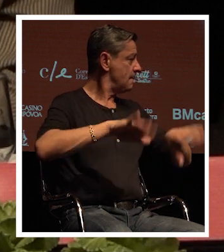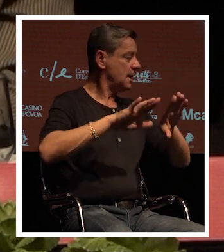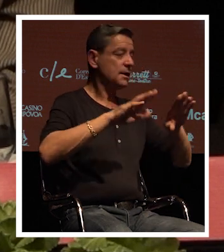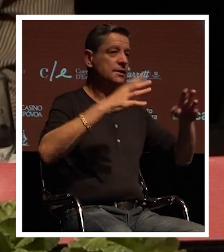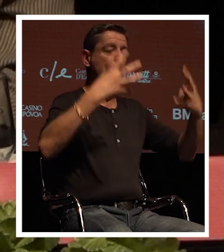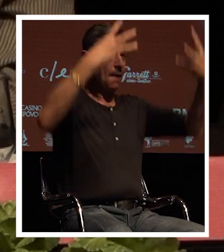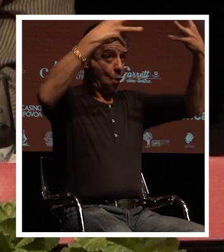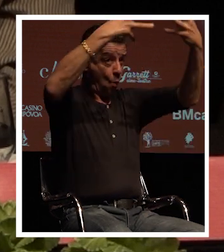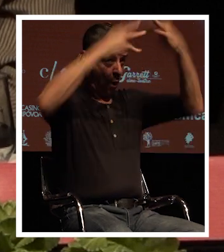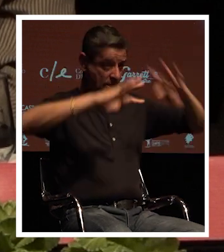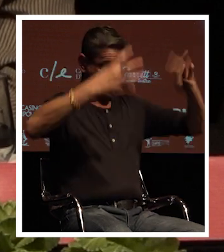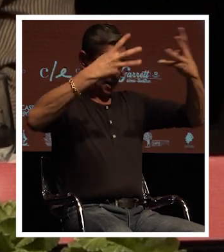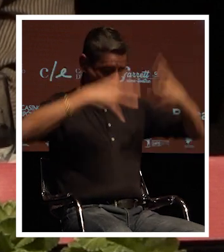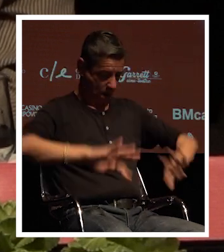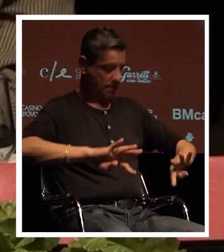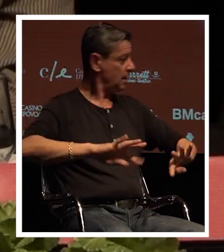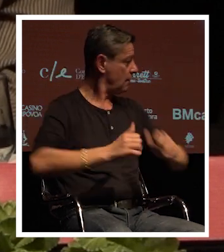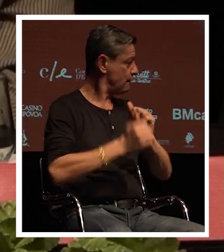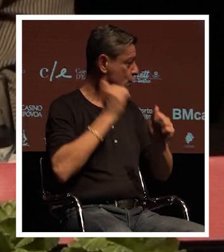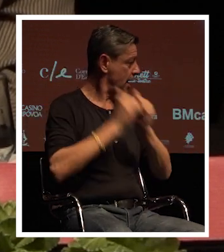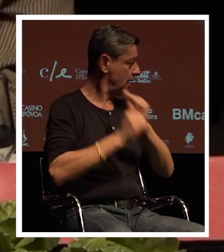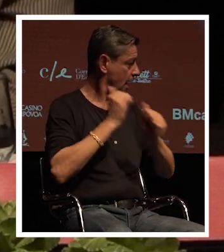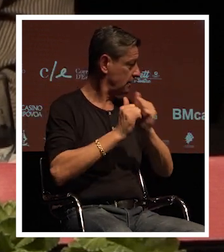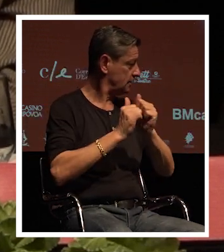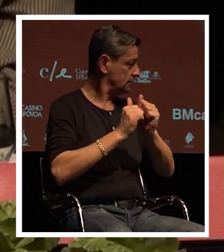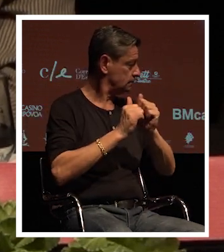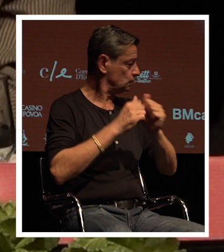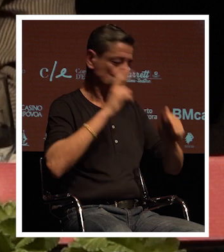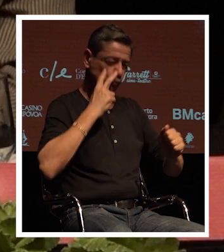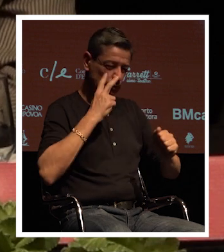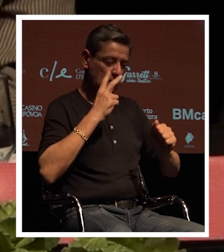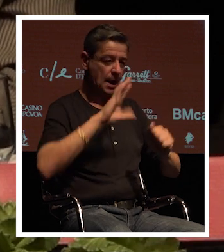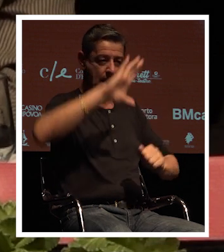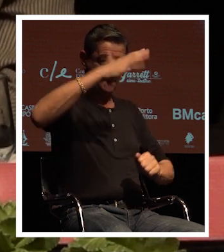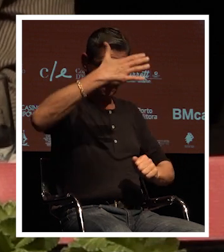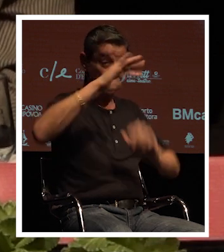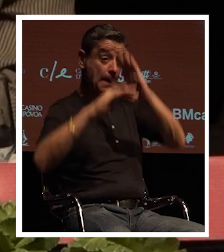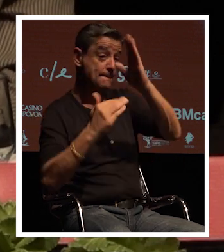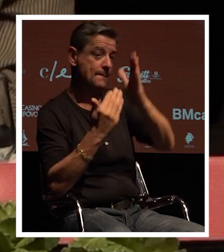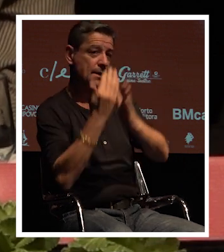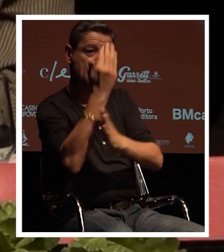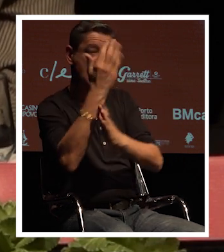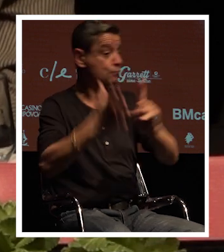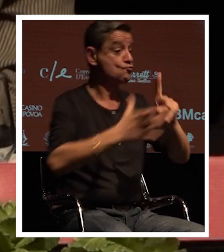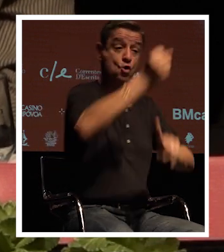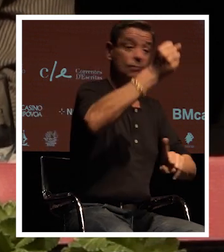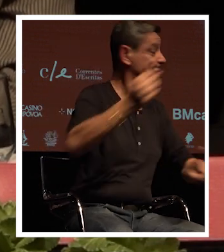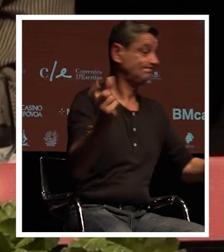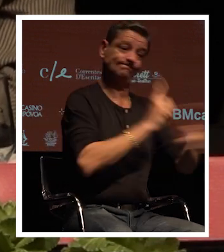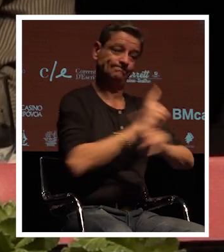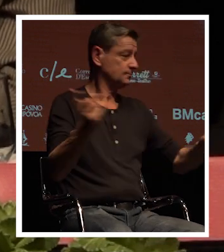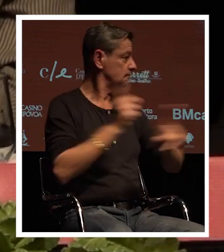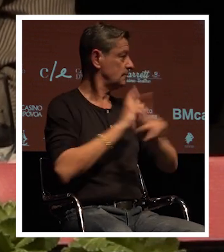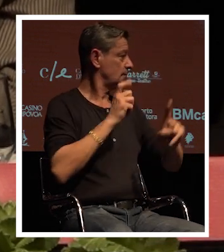diz eh a folhinha do Loureiro é a primeira novidade quem madruga não alcança que